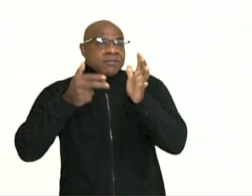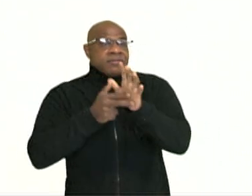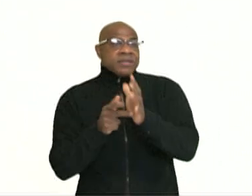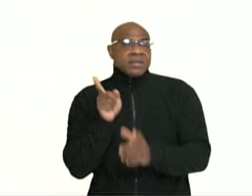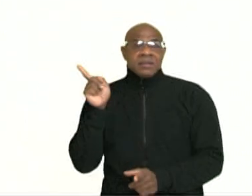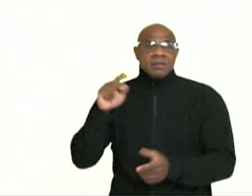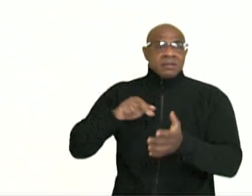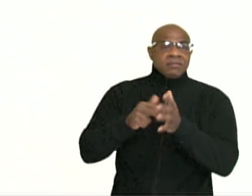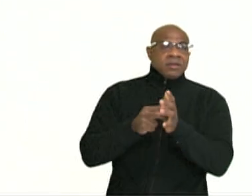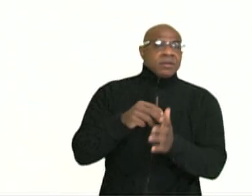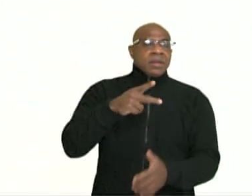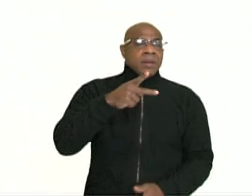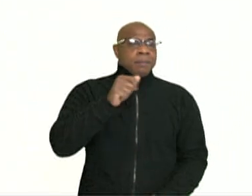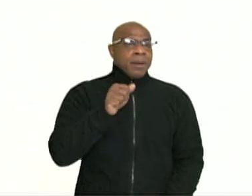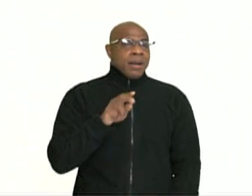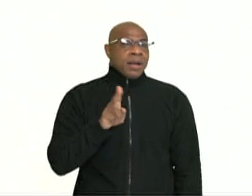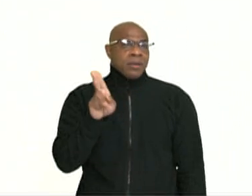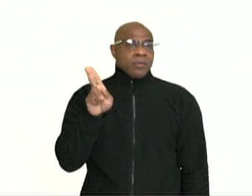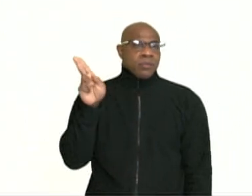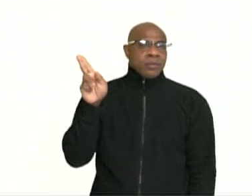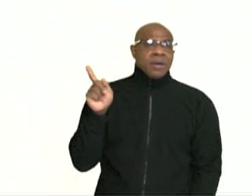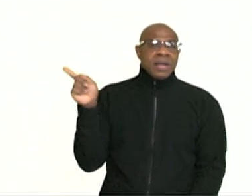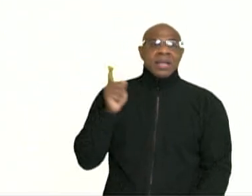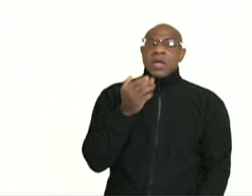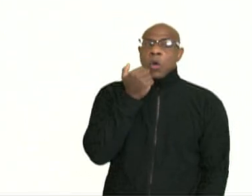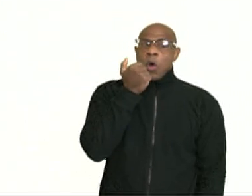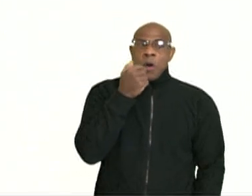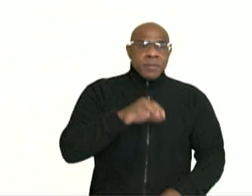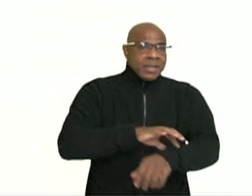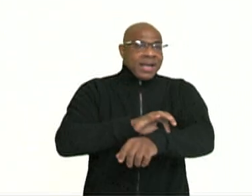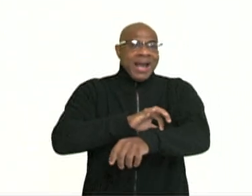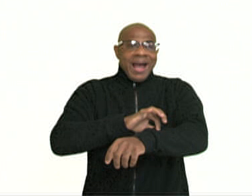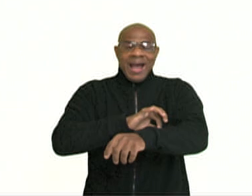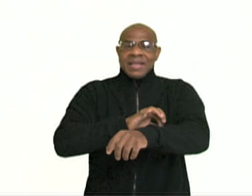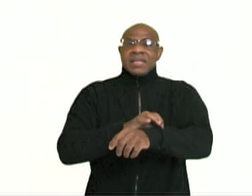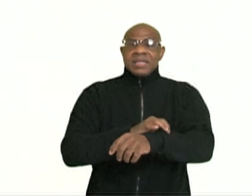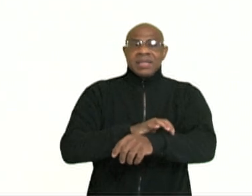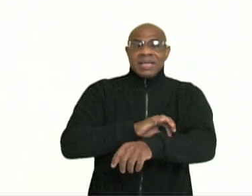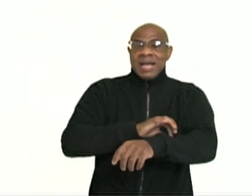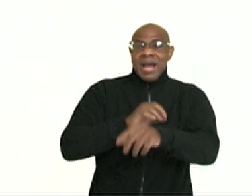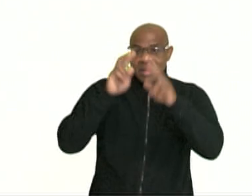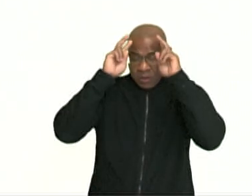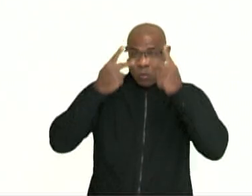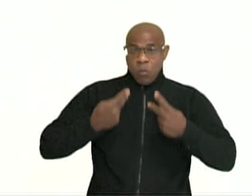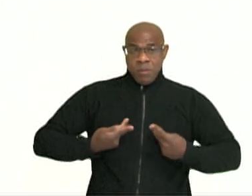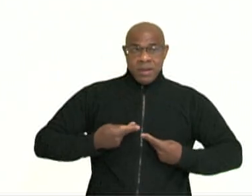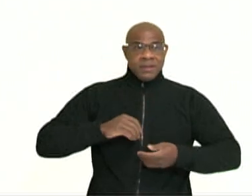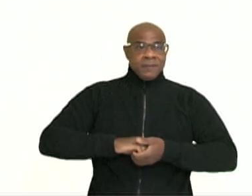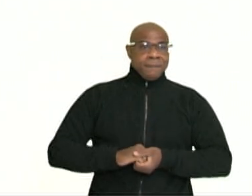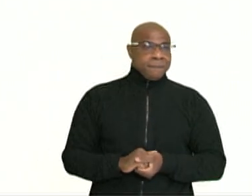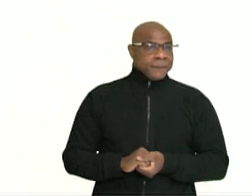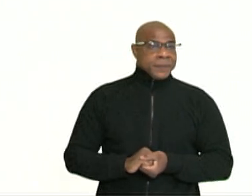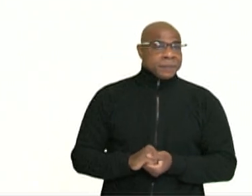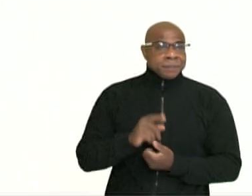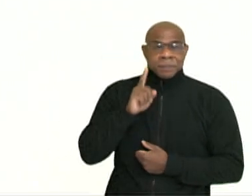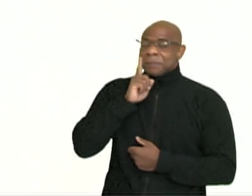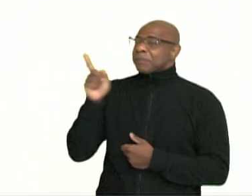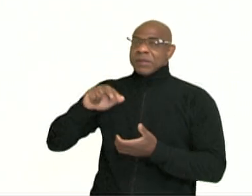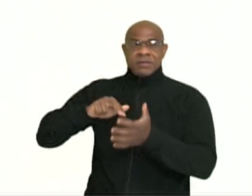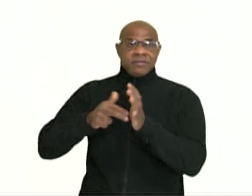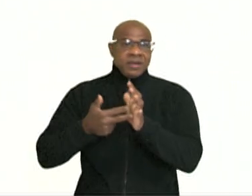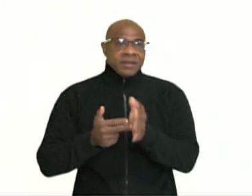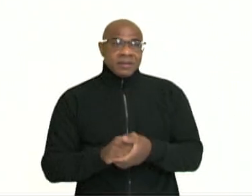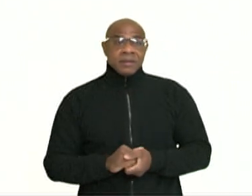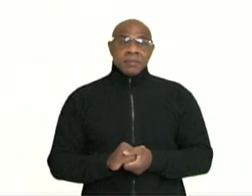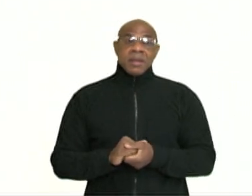humana. Então, né, antropofago, né? Opa, antropofago. Desculpa, a professora engasgou. Então, aqui, né, essa